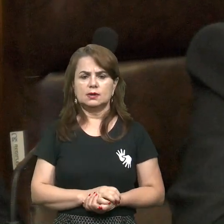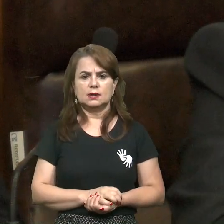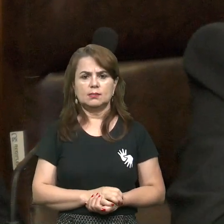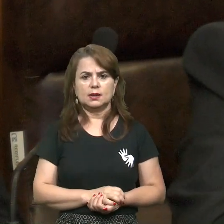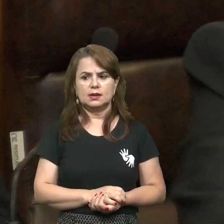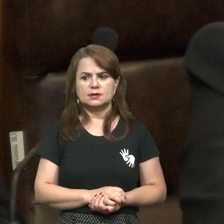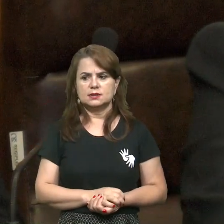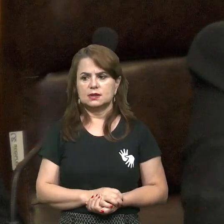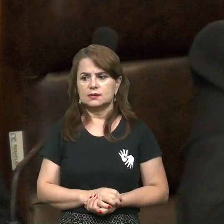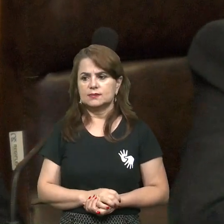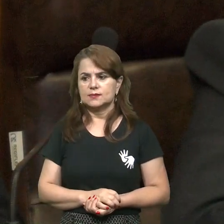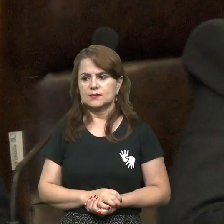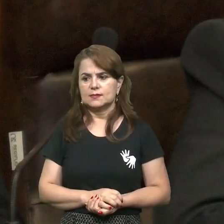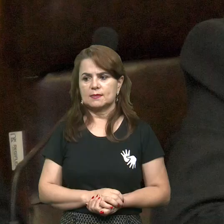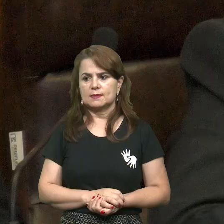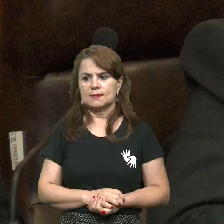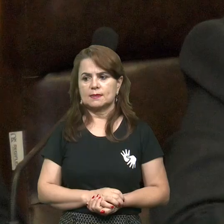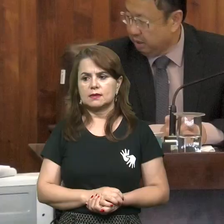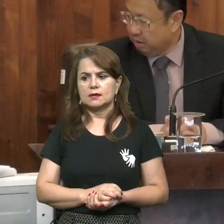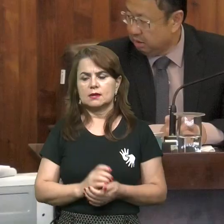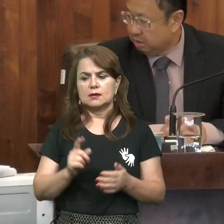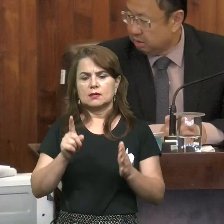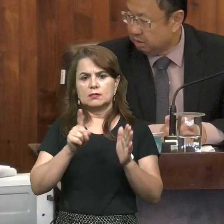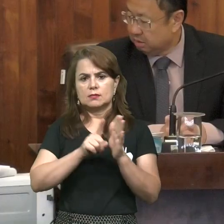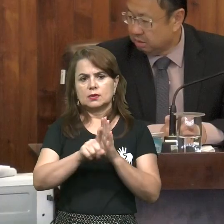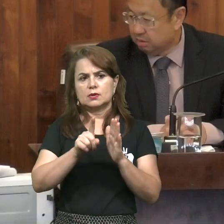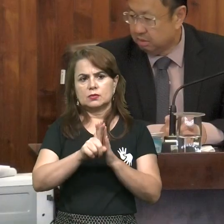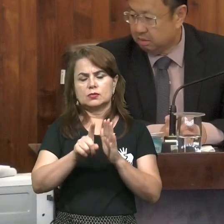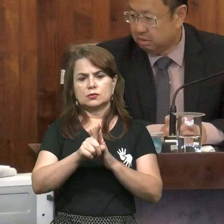Consulto, passemos às explicações